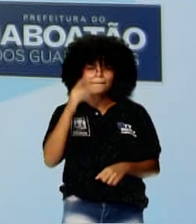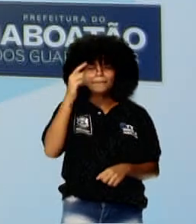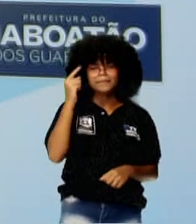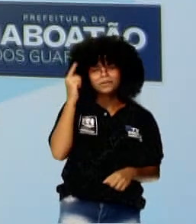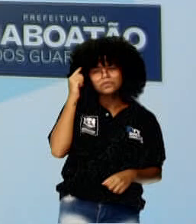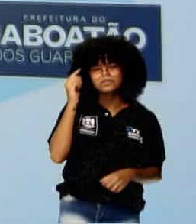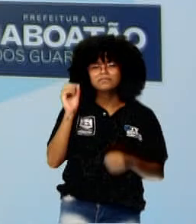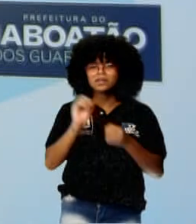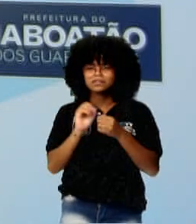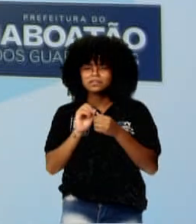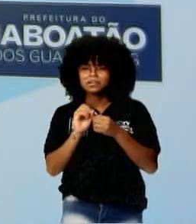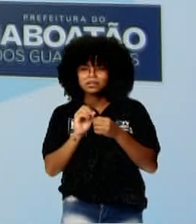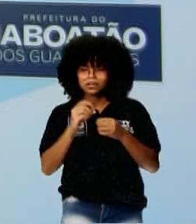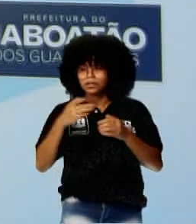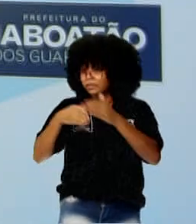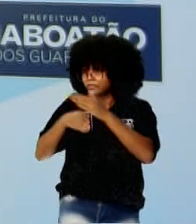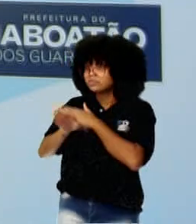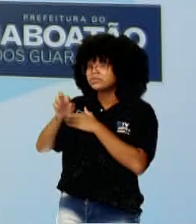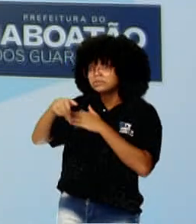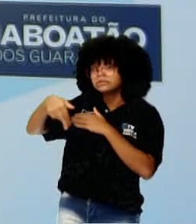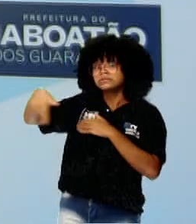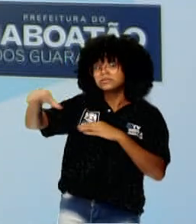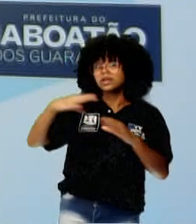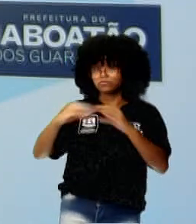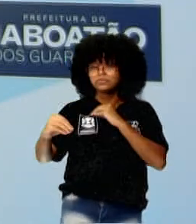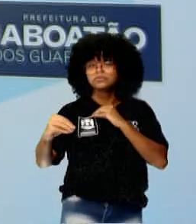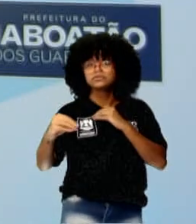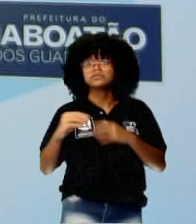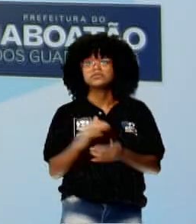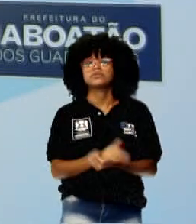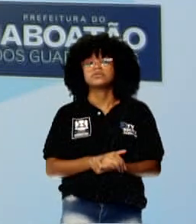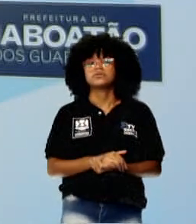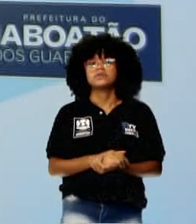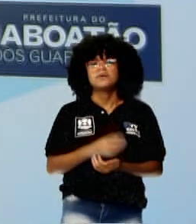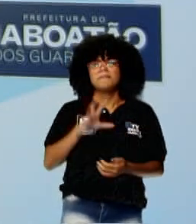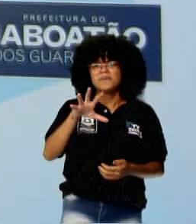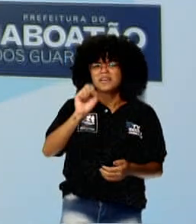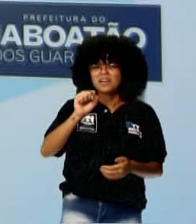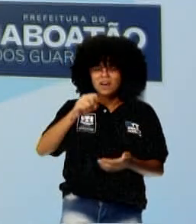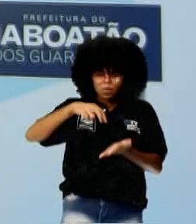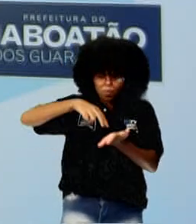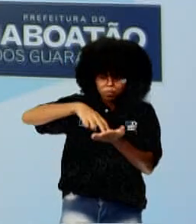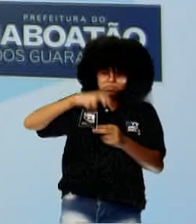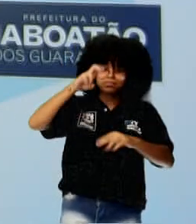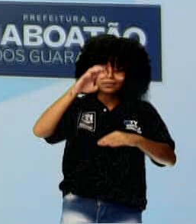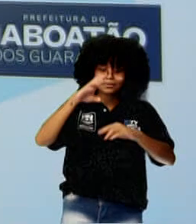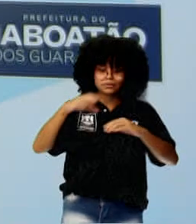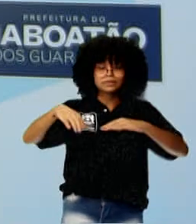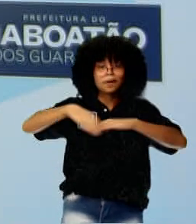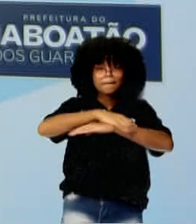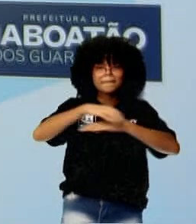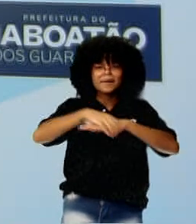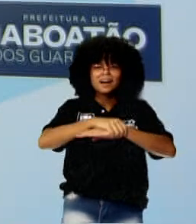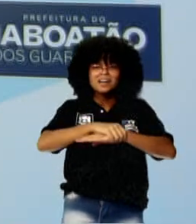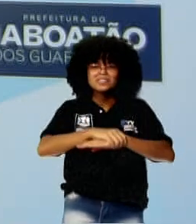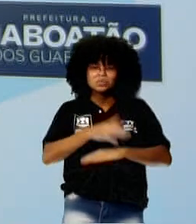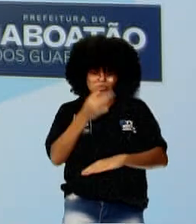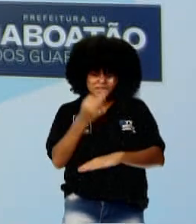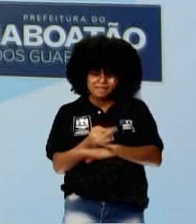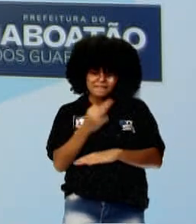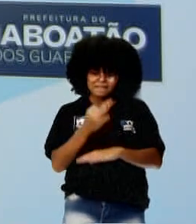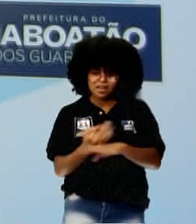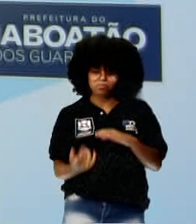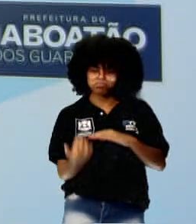tudo o que tinha feito, mas não. Tinham preparado para ela tamancos de ferro em brasa e dizem que a